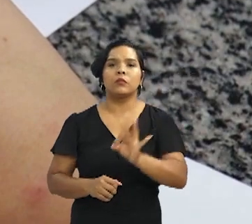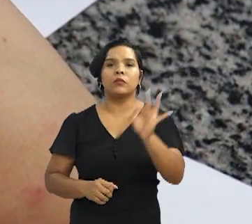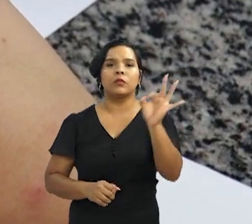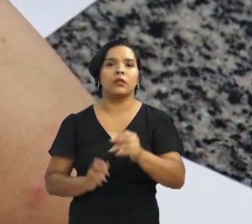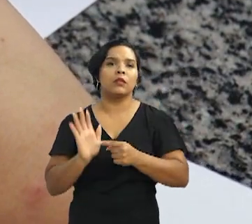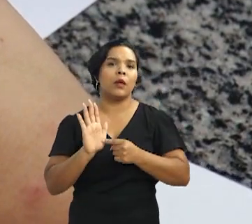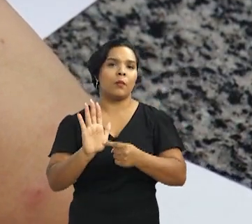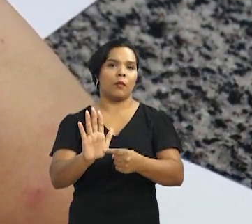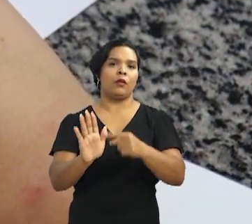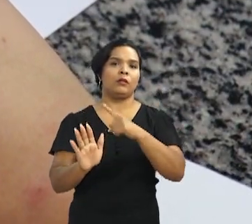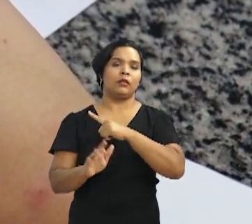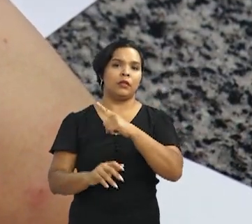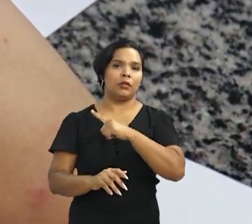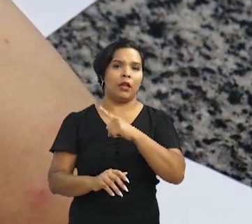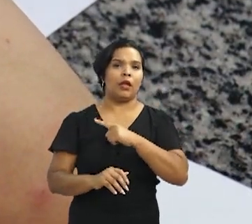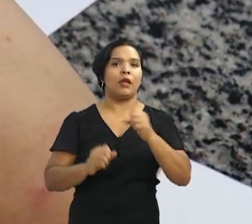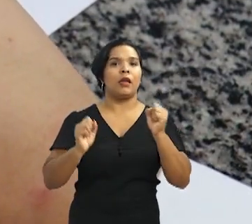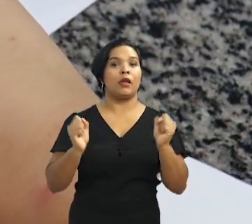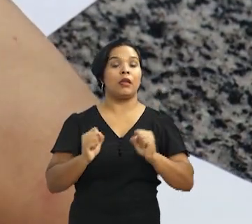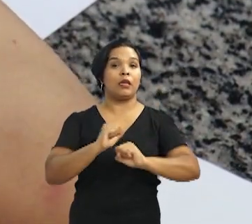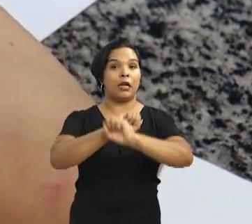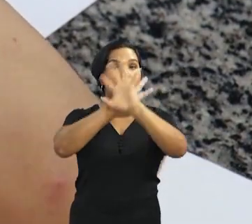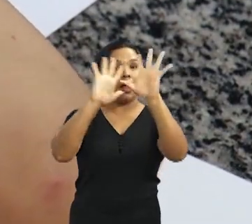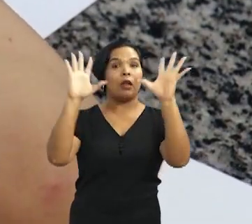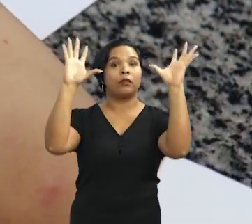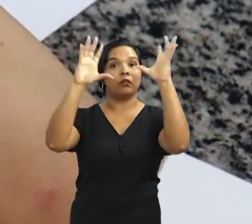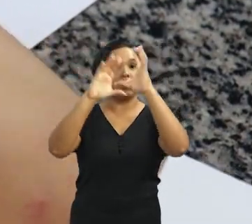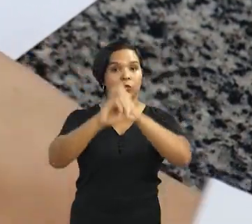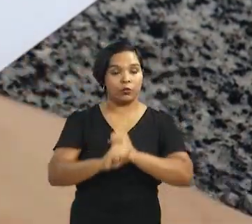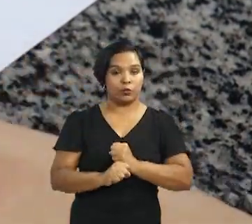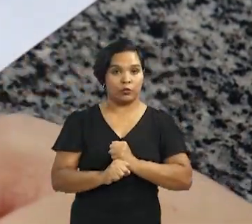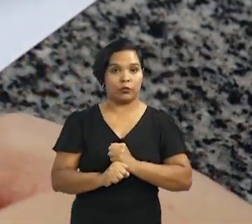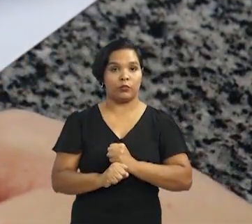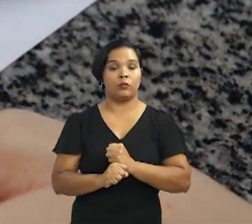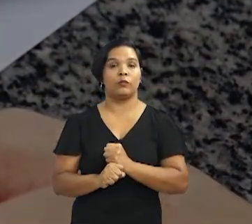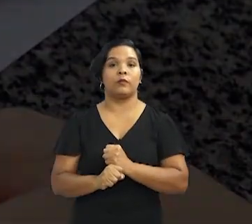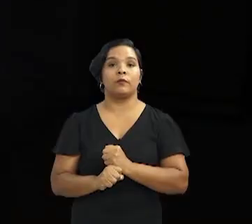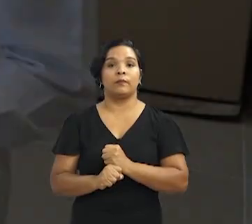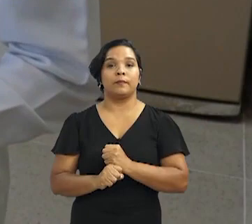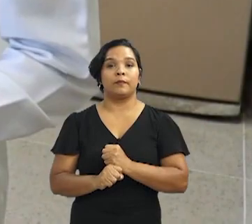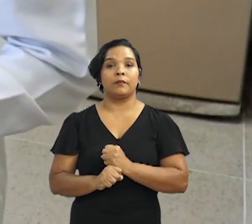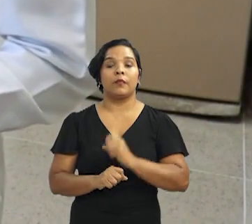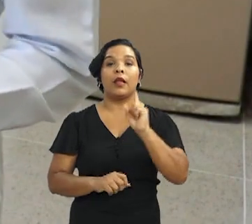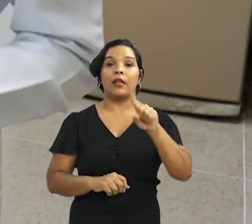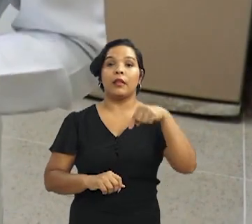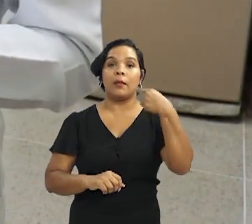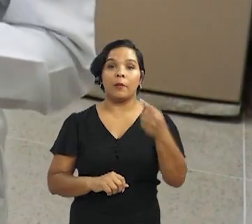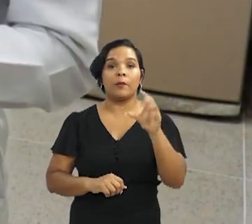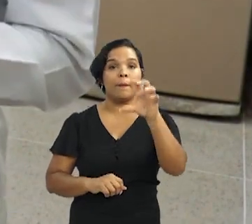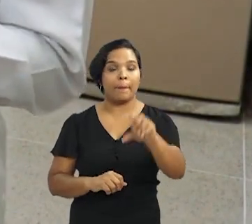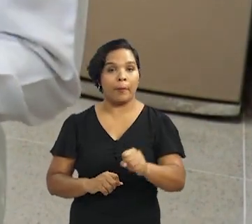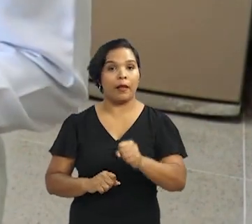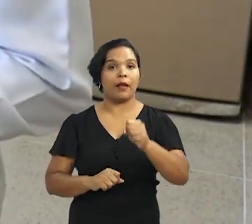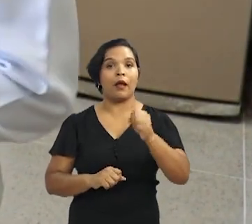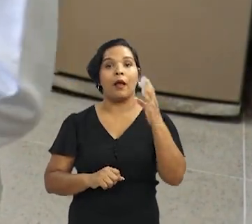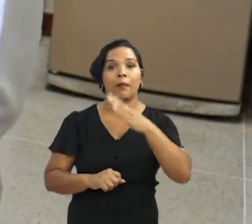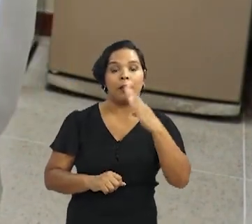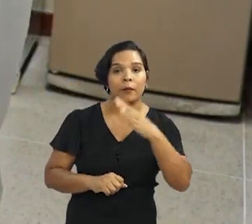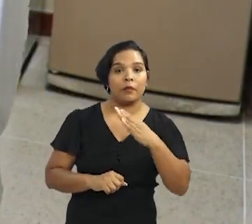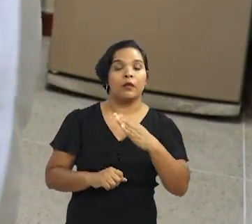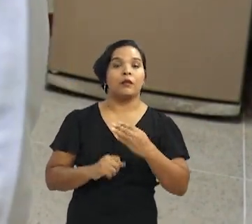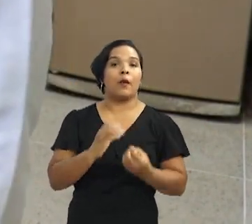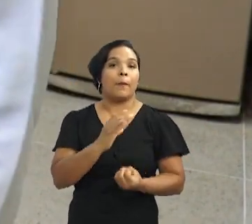por cento dessa amostra tem de grãos claros, de grãos escuros, de grãos quebrados. A gente pega essas